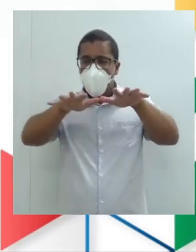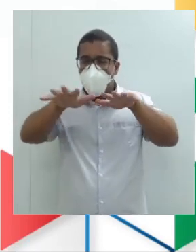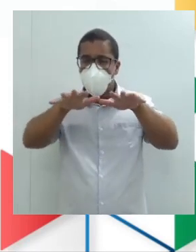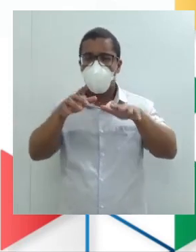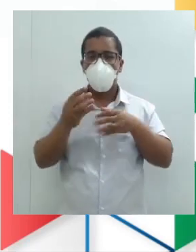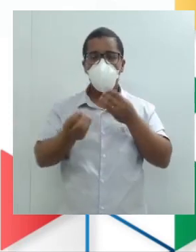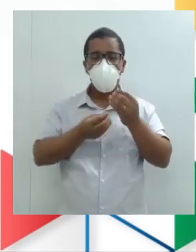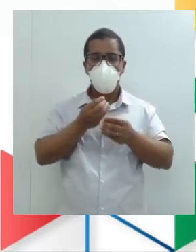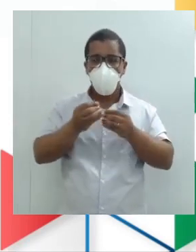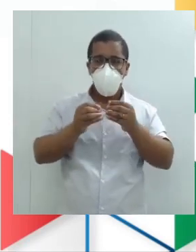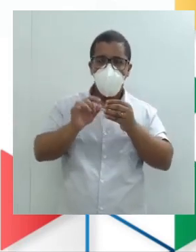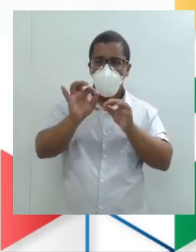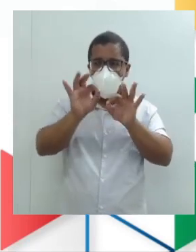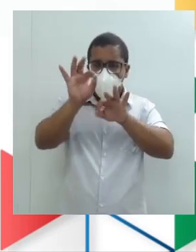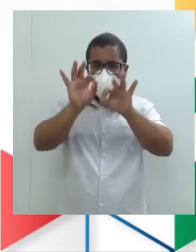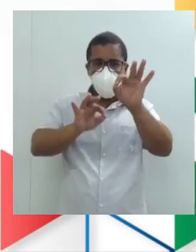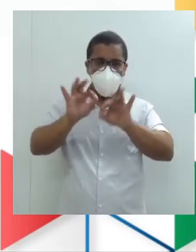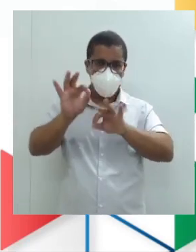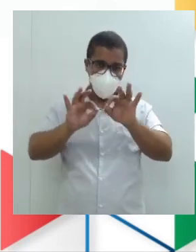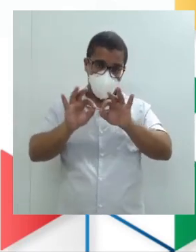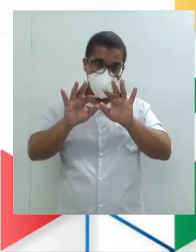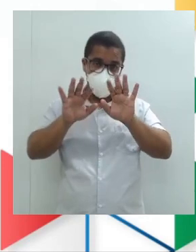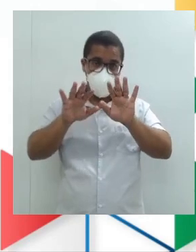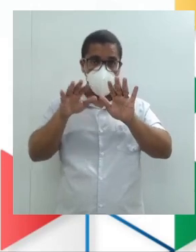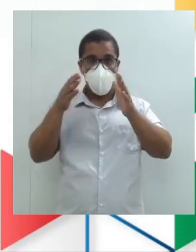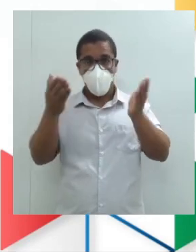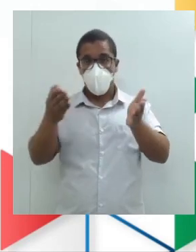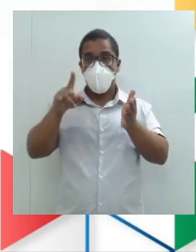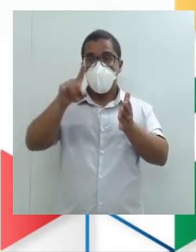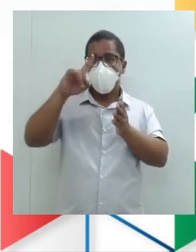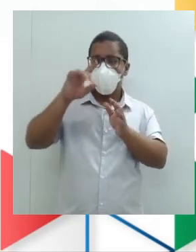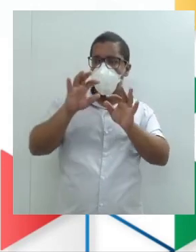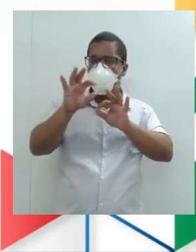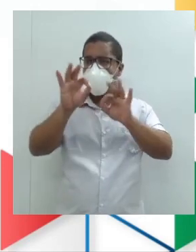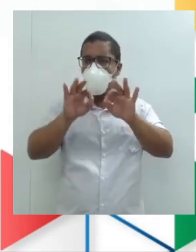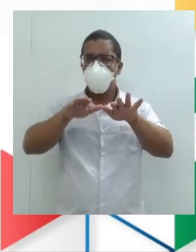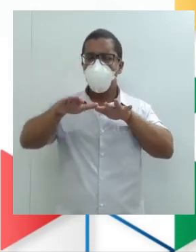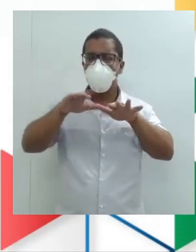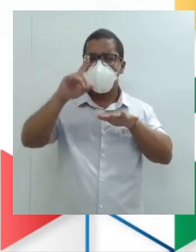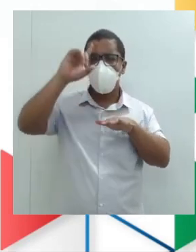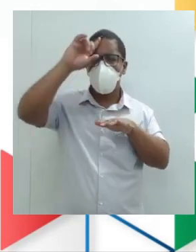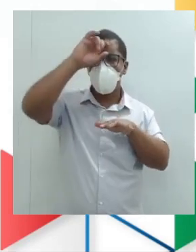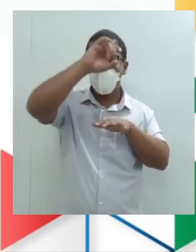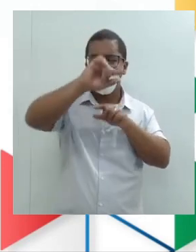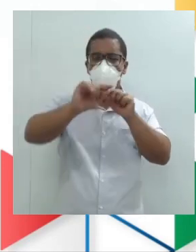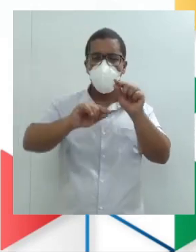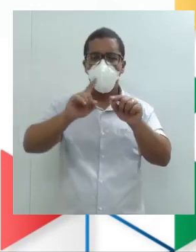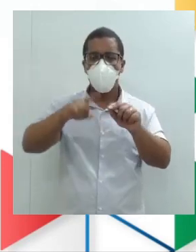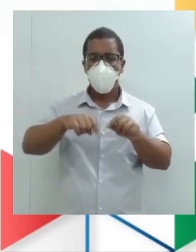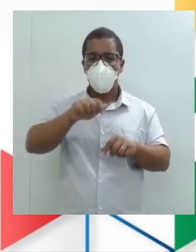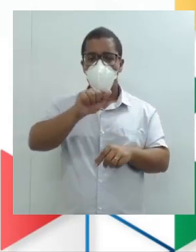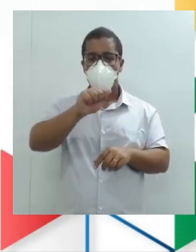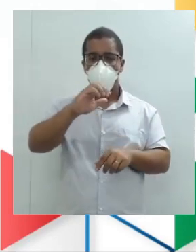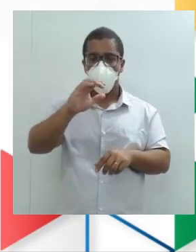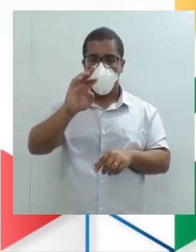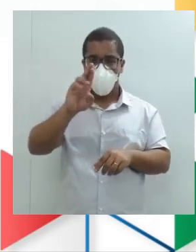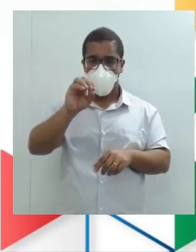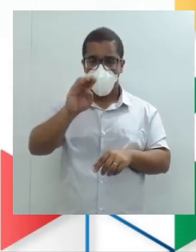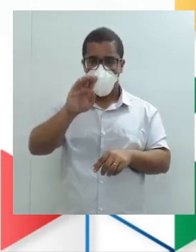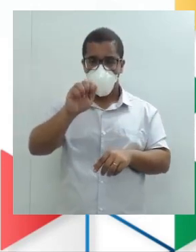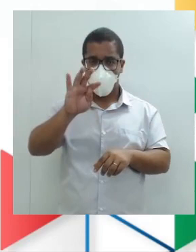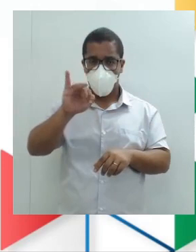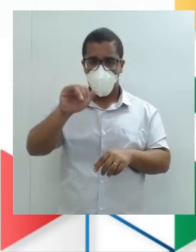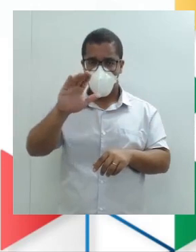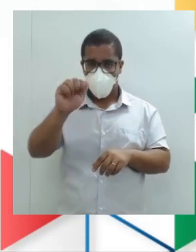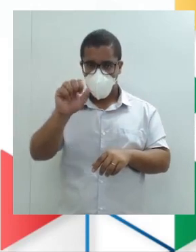dimensão estética, ou no grau de dificuldade, que seriam as dimensões acrobáticas do movimento,